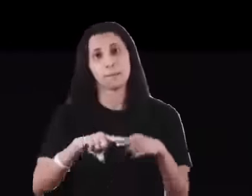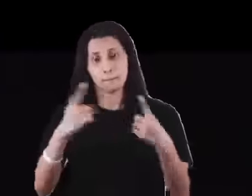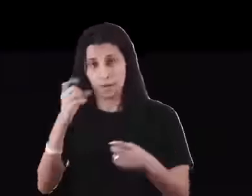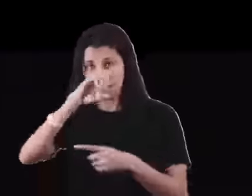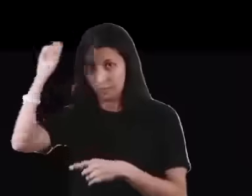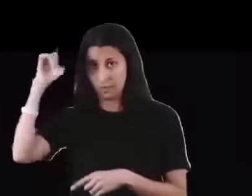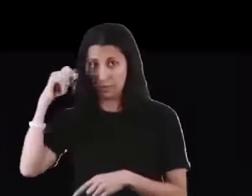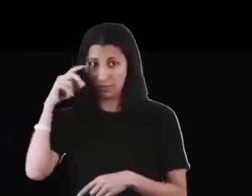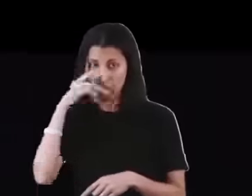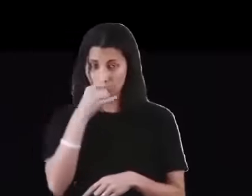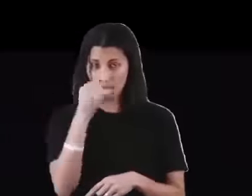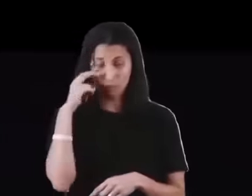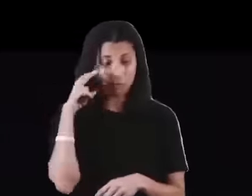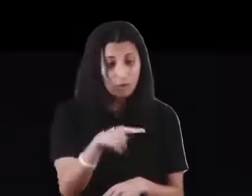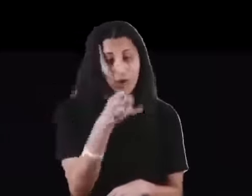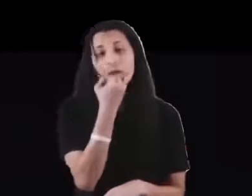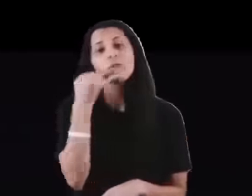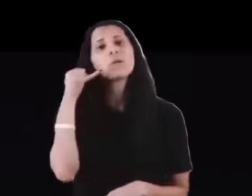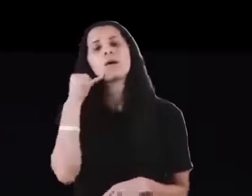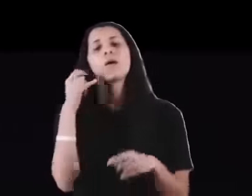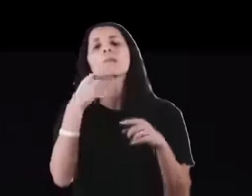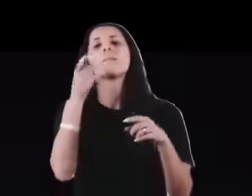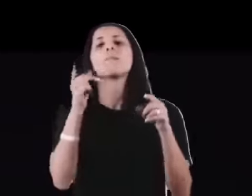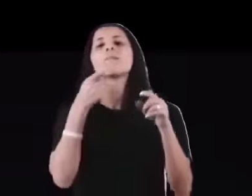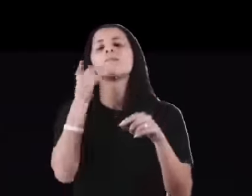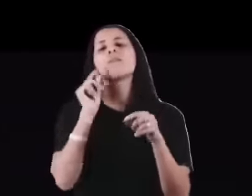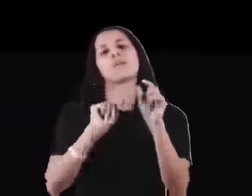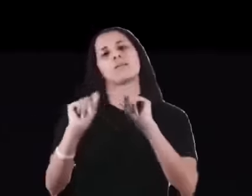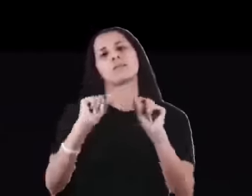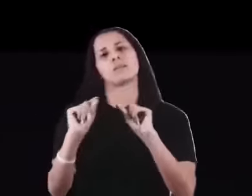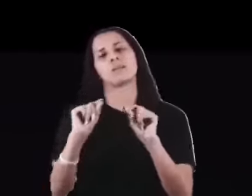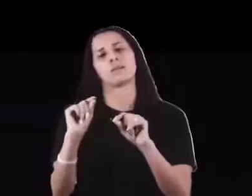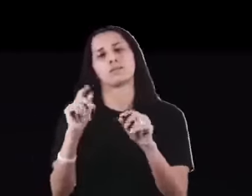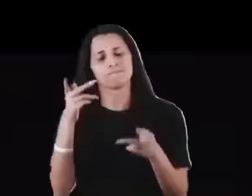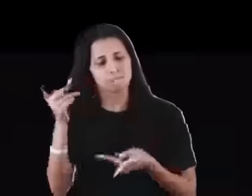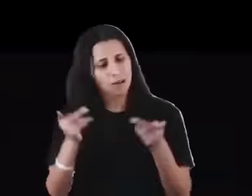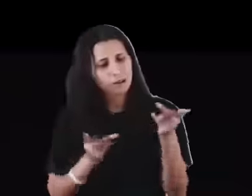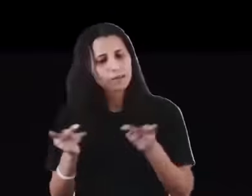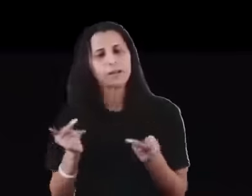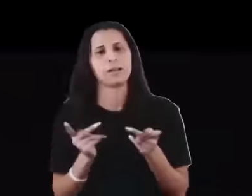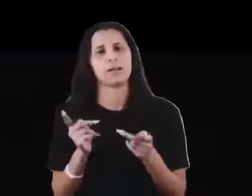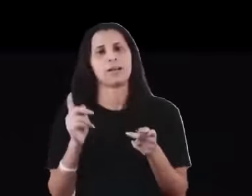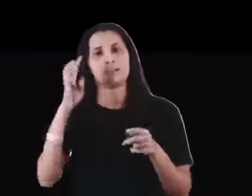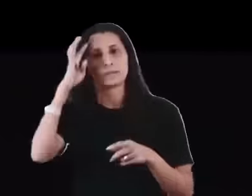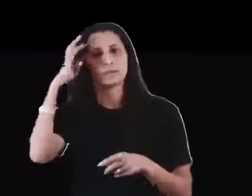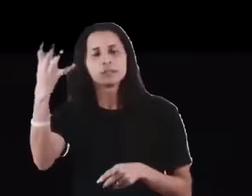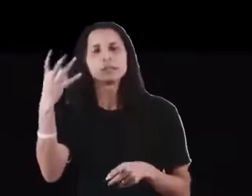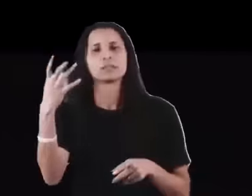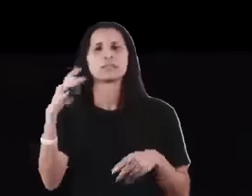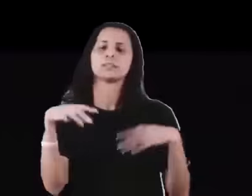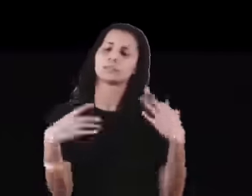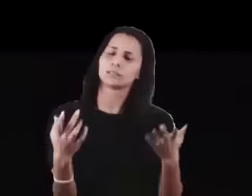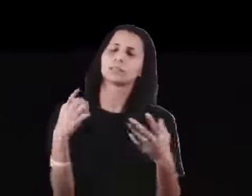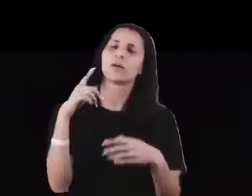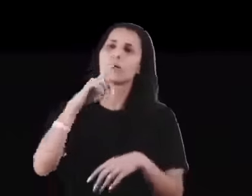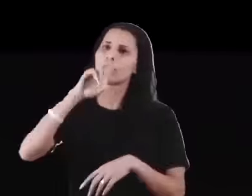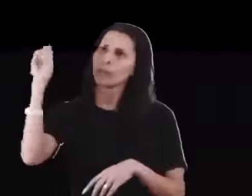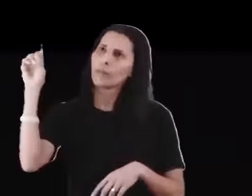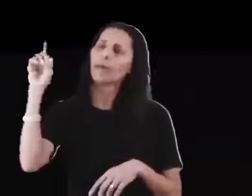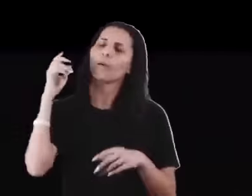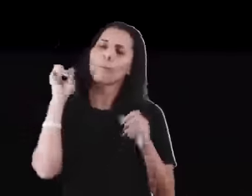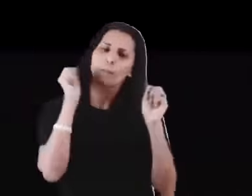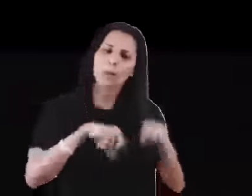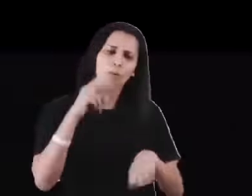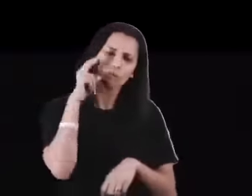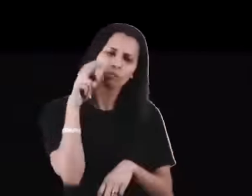mas ele fala com a água para tomar uma decisão ele pode até ouvir o choro de uma intenso é que tá orando por você de uma